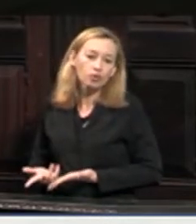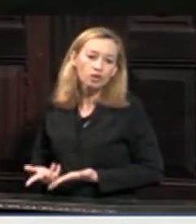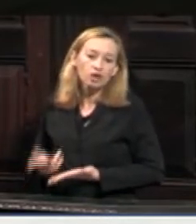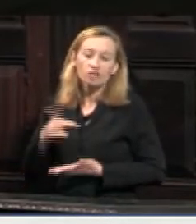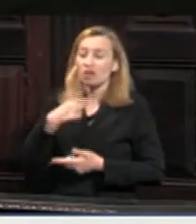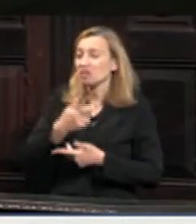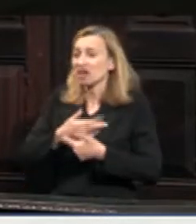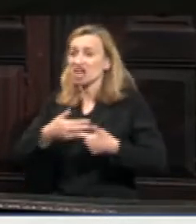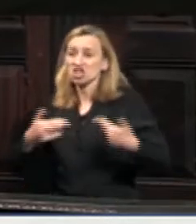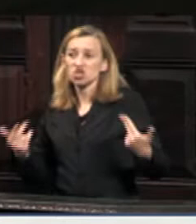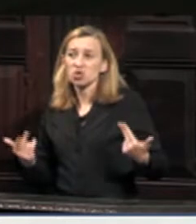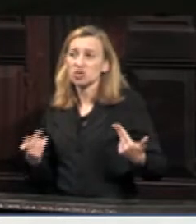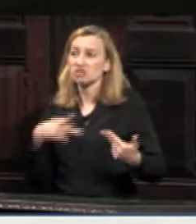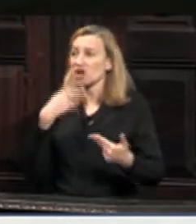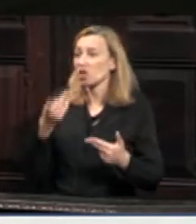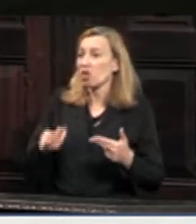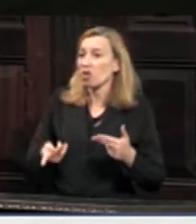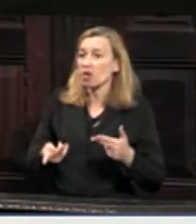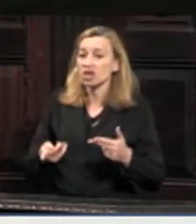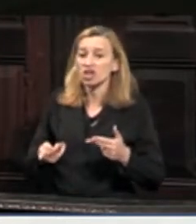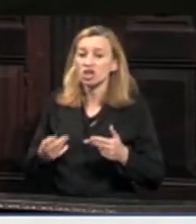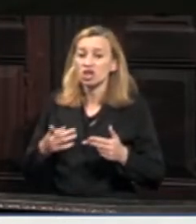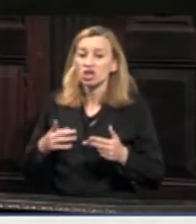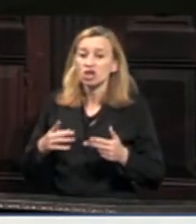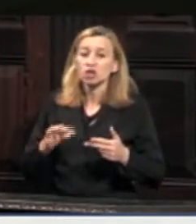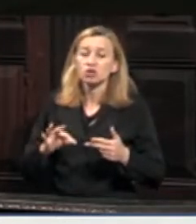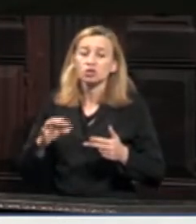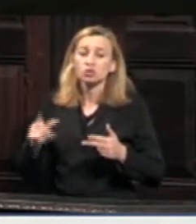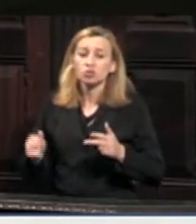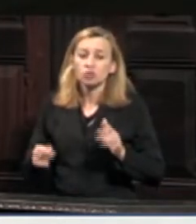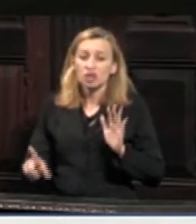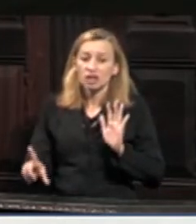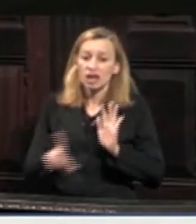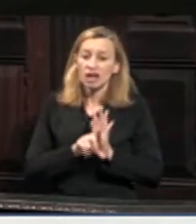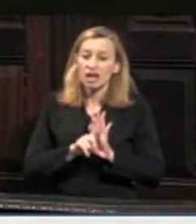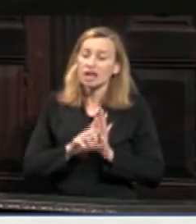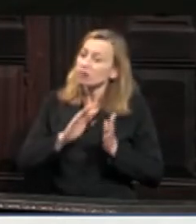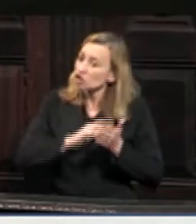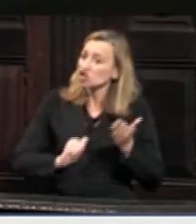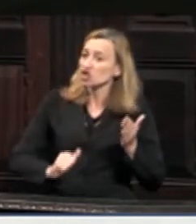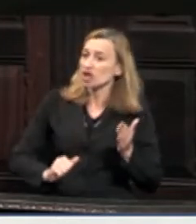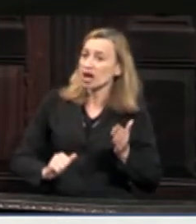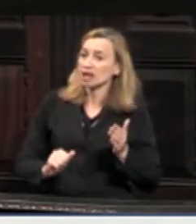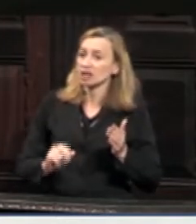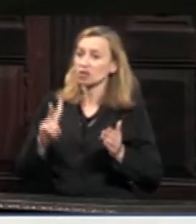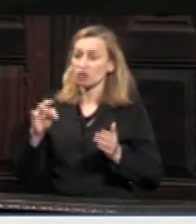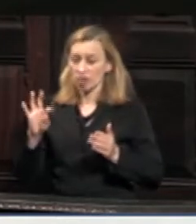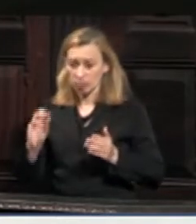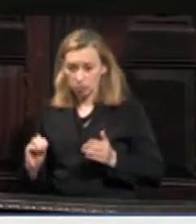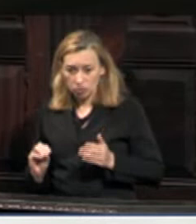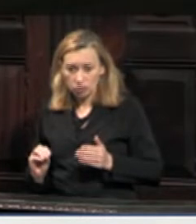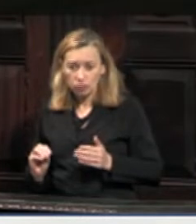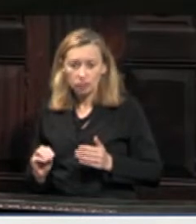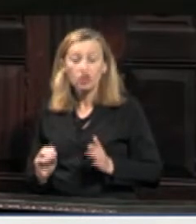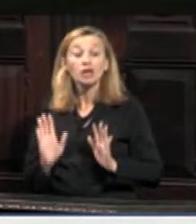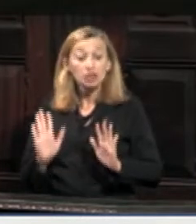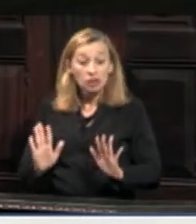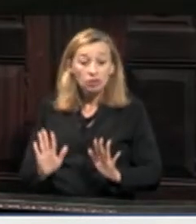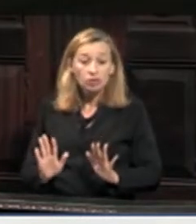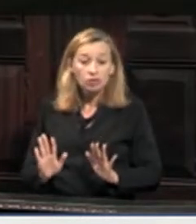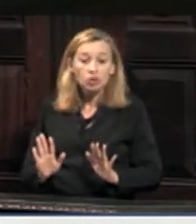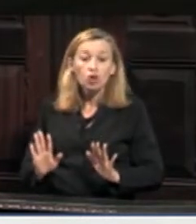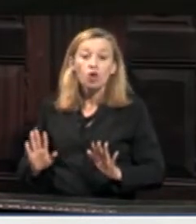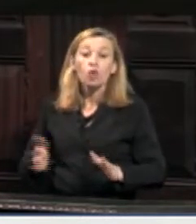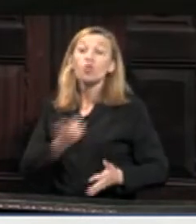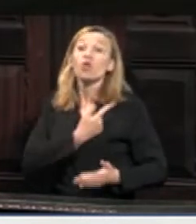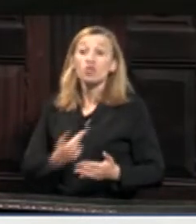componentes da lei que foram derrubados aqui, esses vetos. Então, na resposta, o governo afirmou, veja, deputado Geraldo Mendes, é importante essa informação aqui, o governo